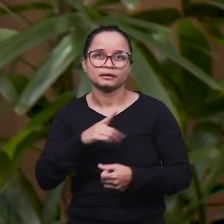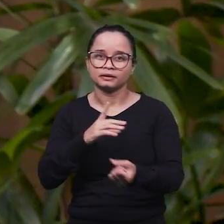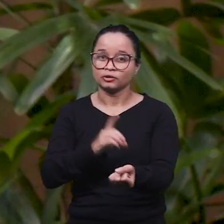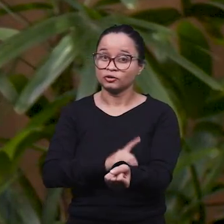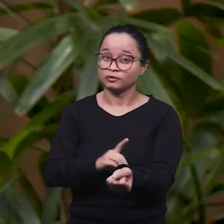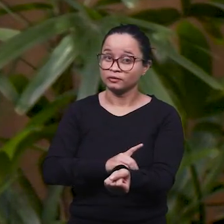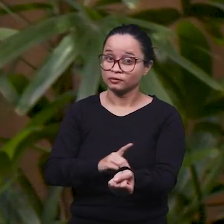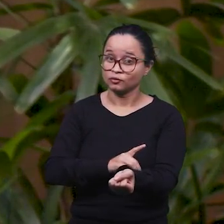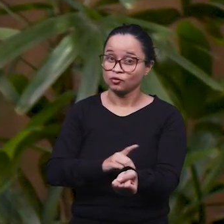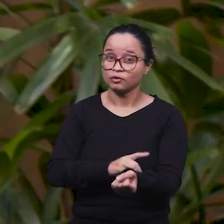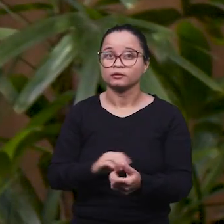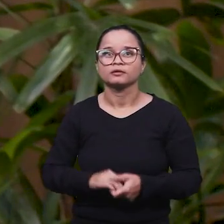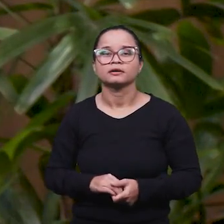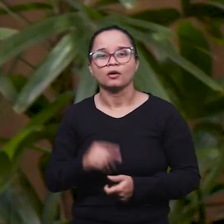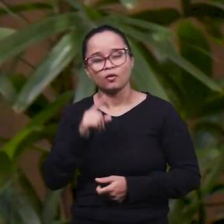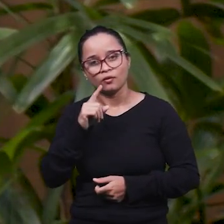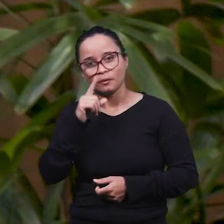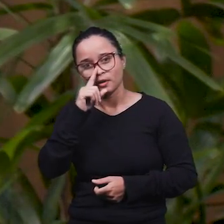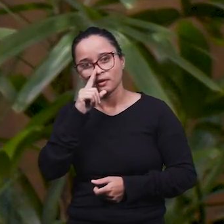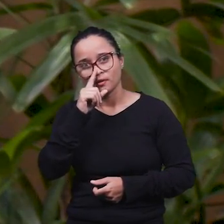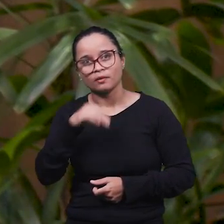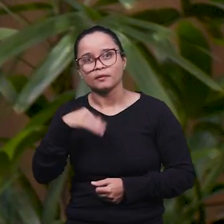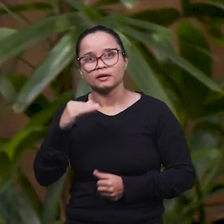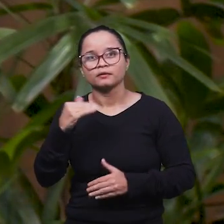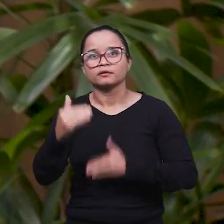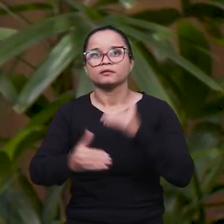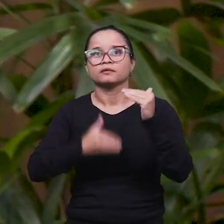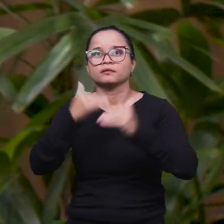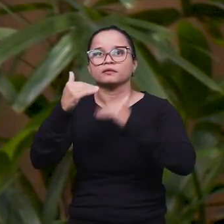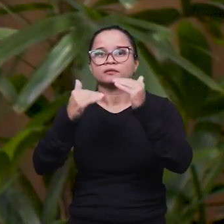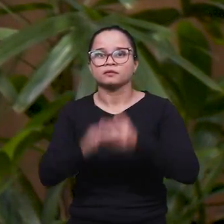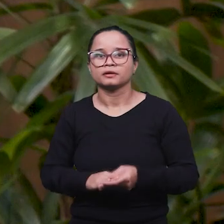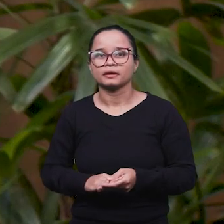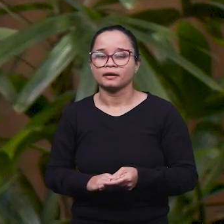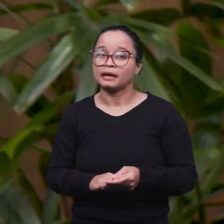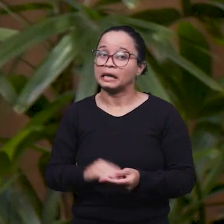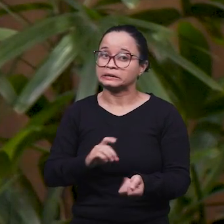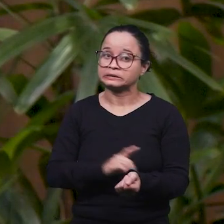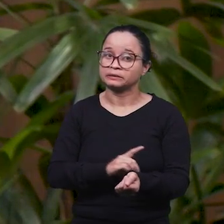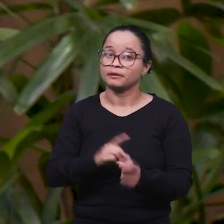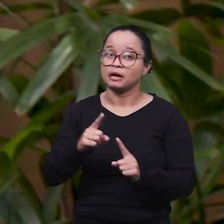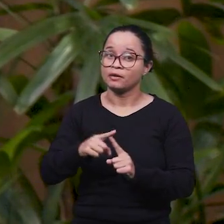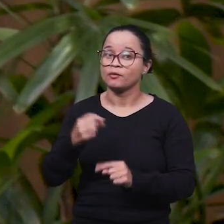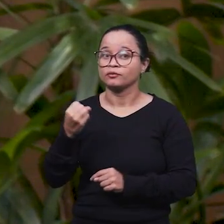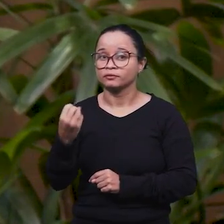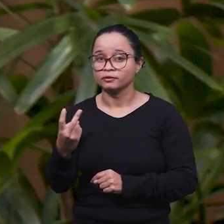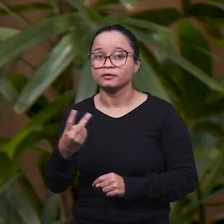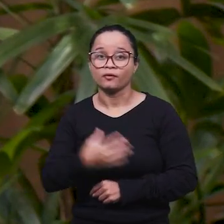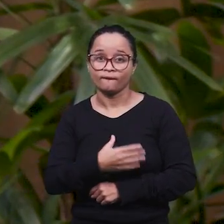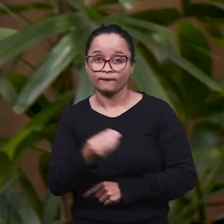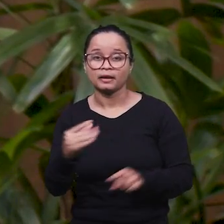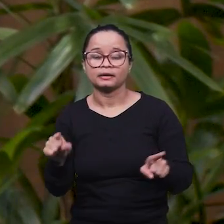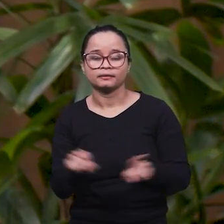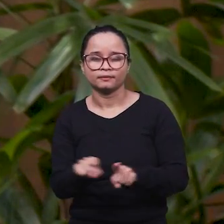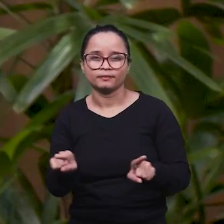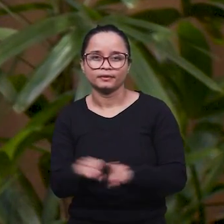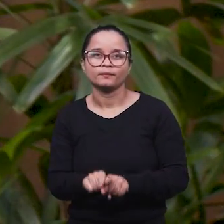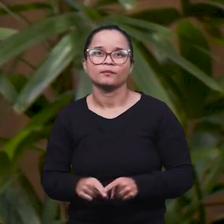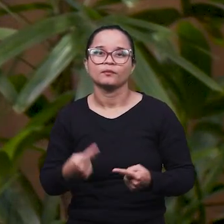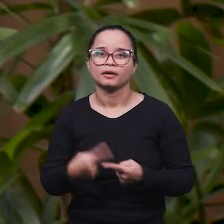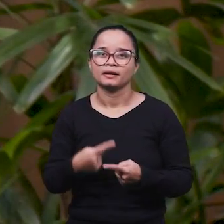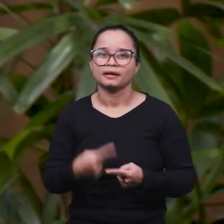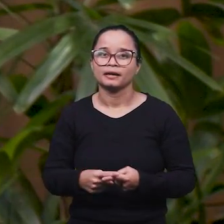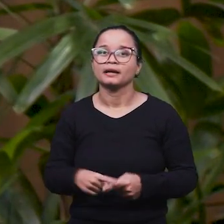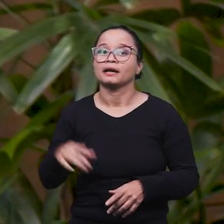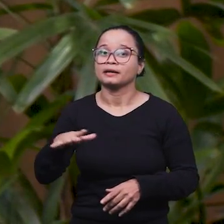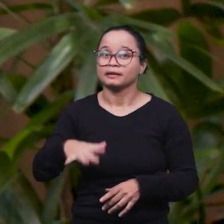elas têm maior risco de progredir para o diabetes tipo 2, e os seus filhos também, pois segundo a Sociedade Brasileira